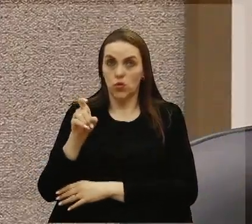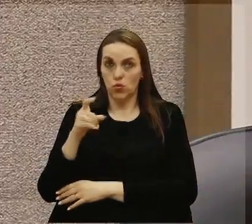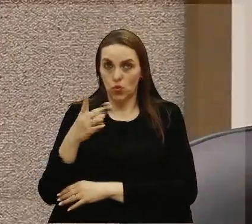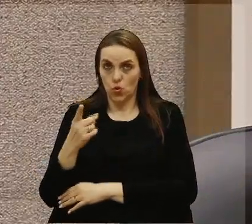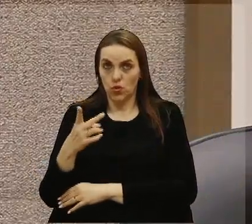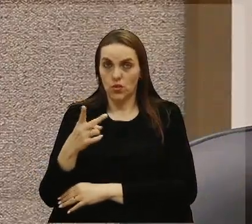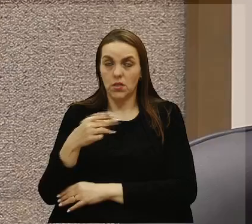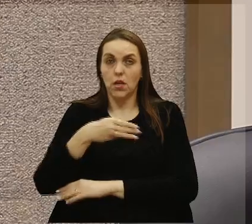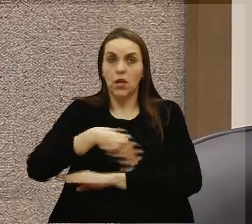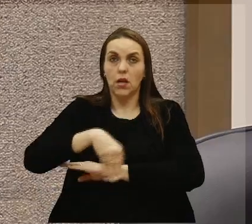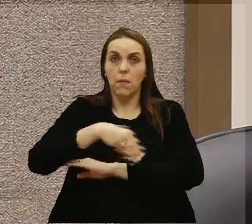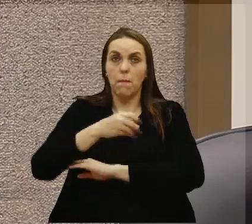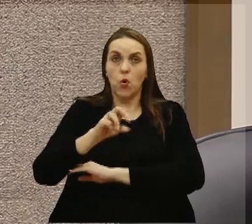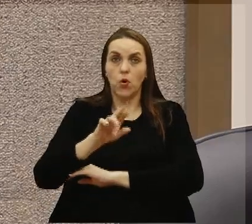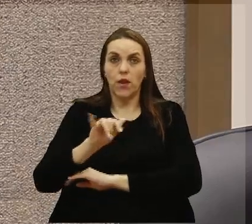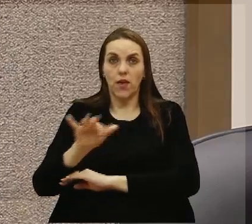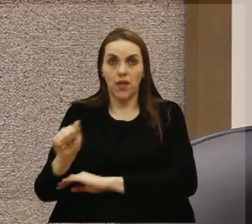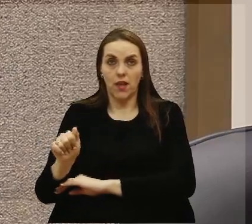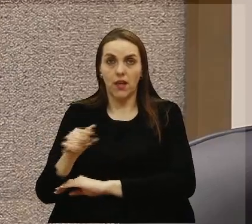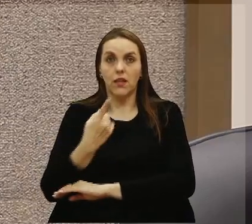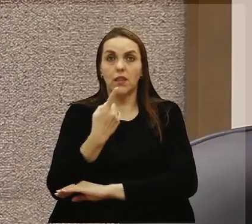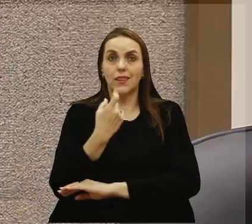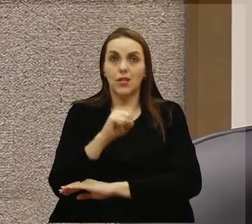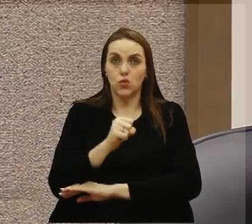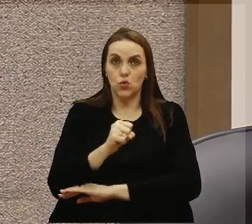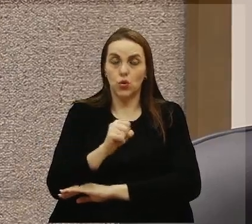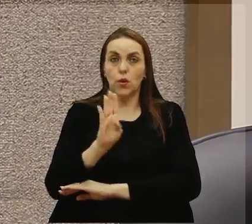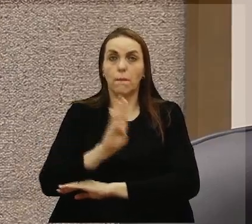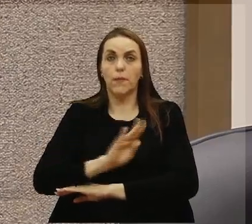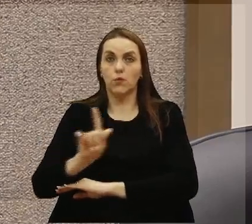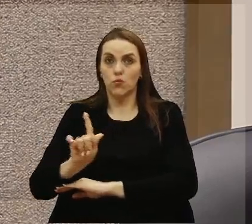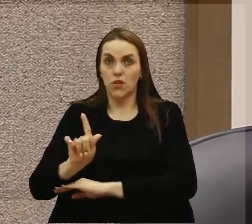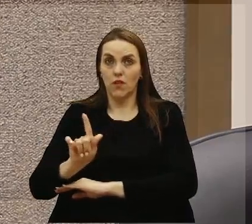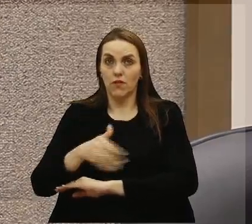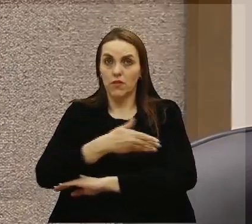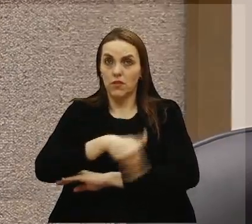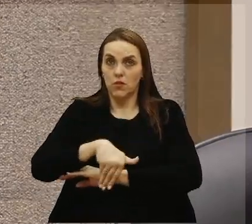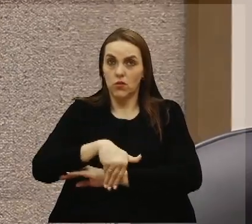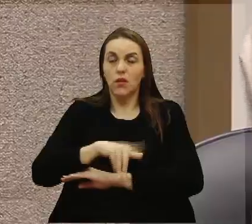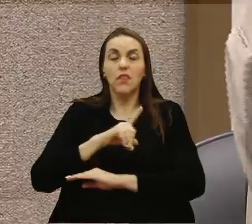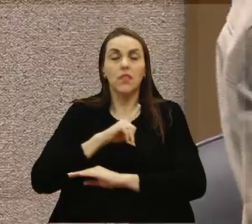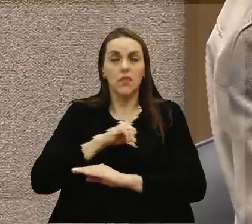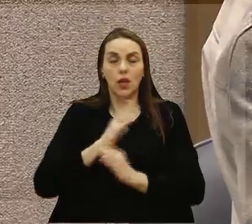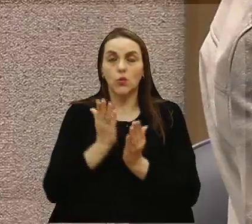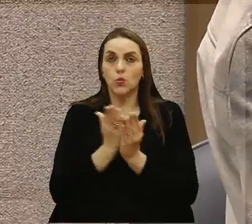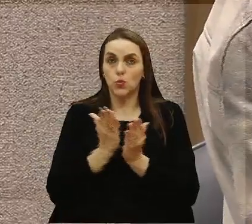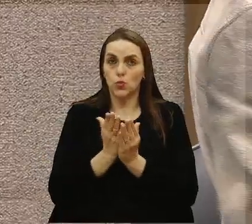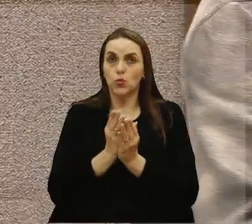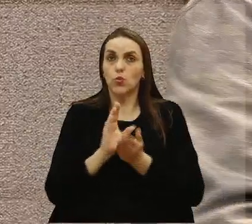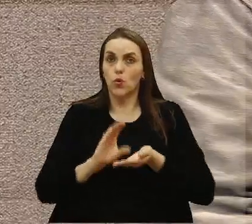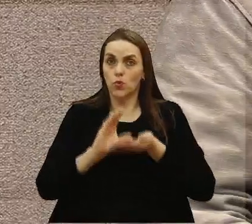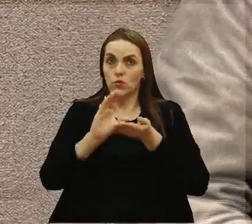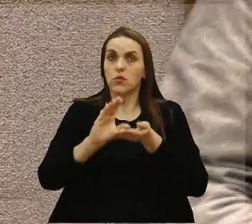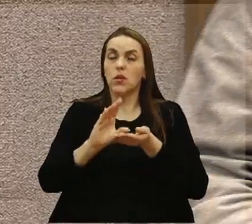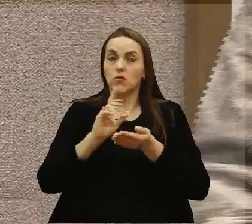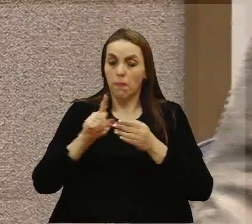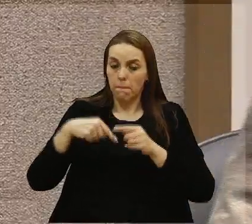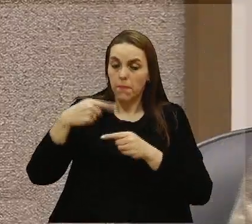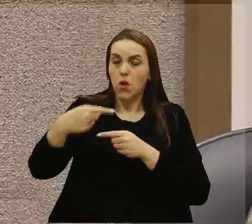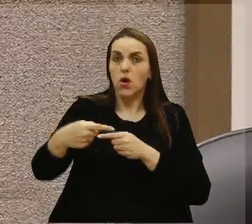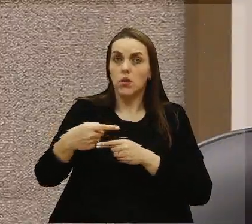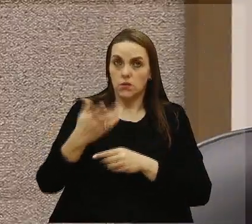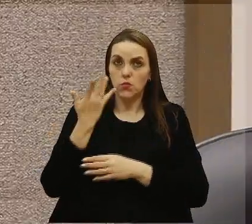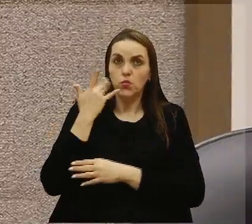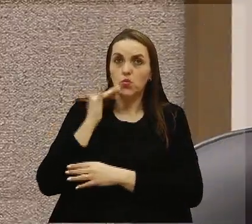a 18 do Forte e a Bento Gonçalves. E que tem um estudo aí do Conselho que diz que nos próximos dias vão